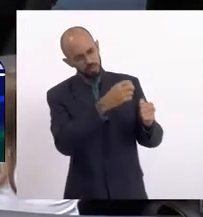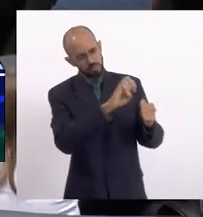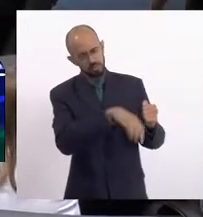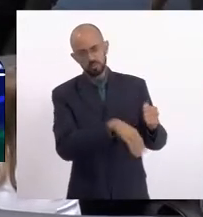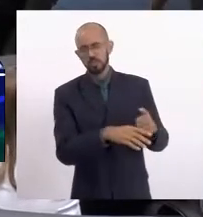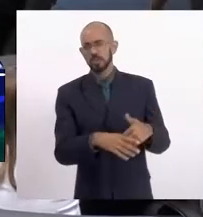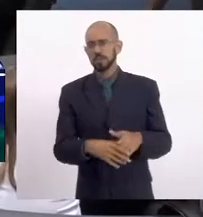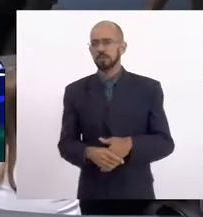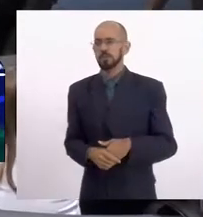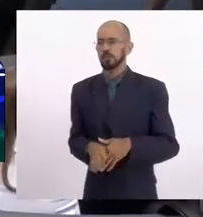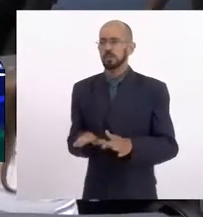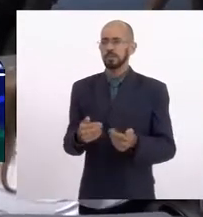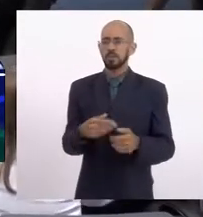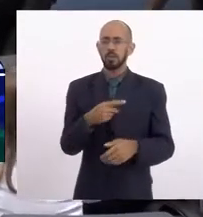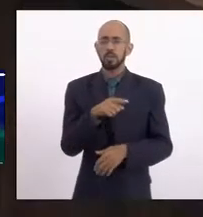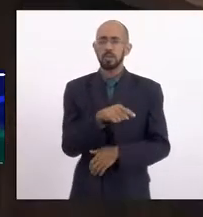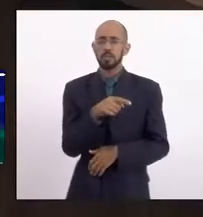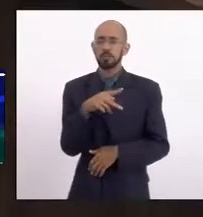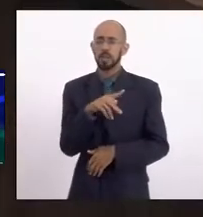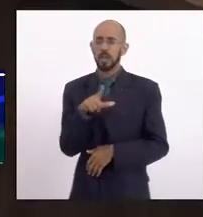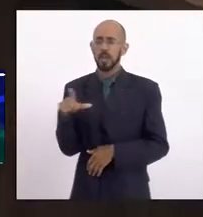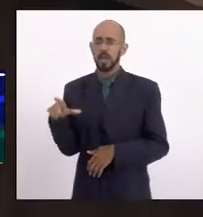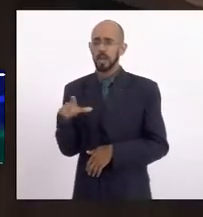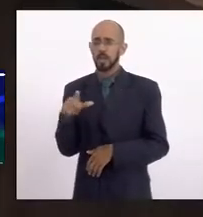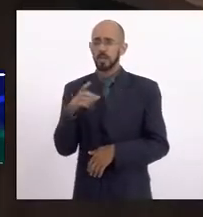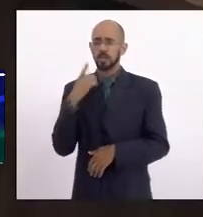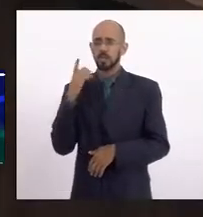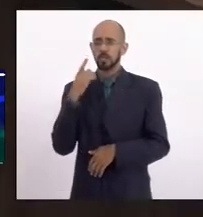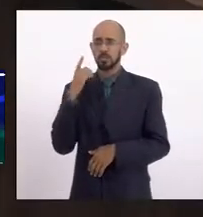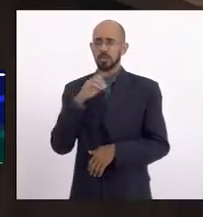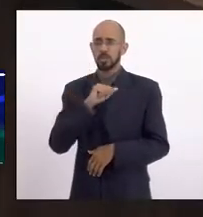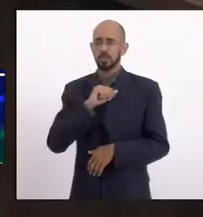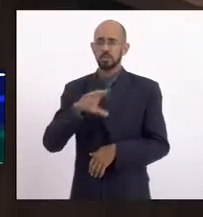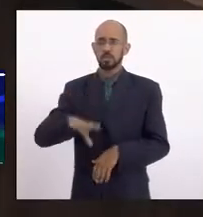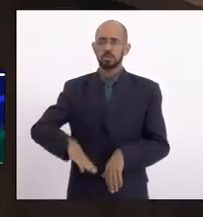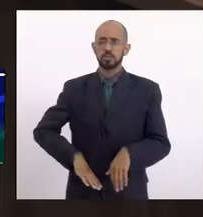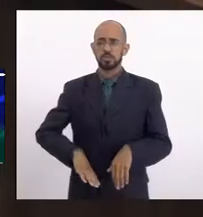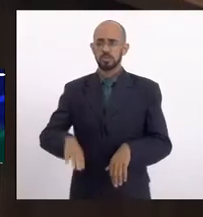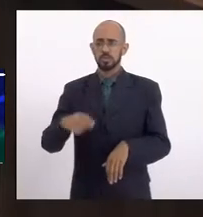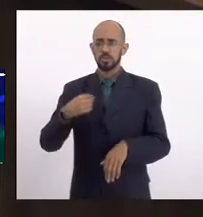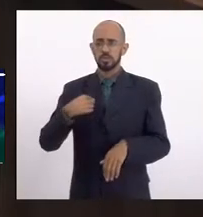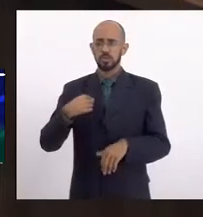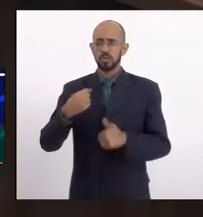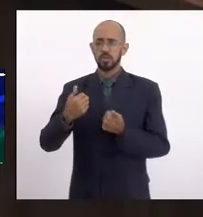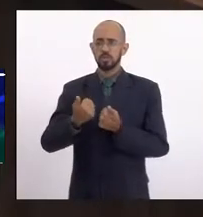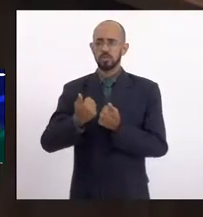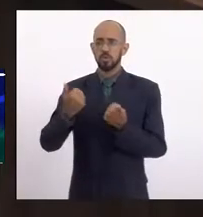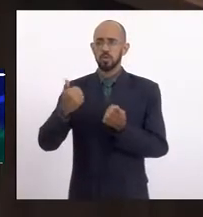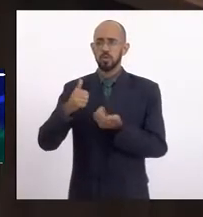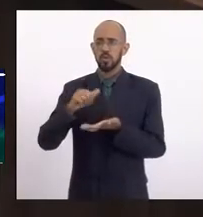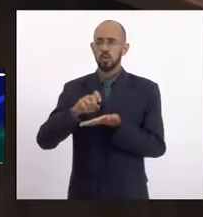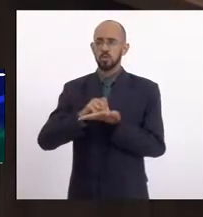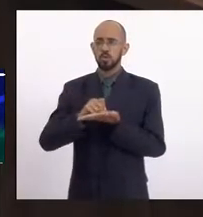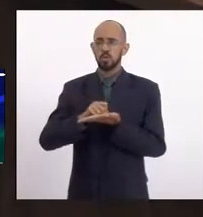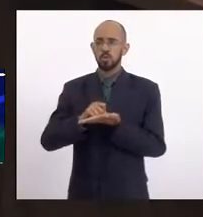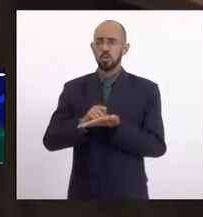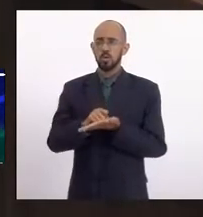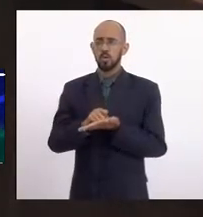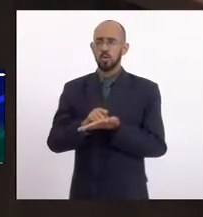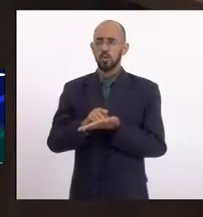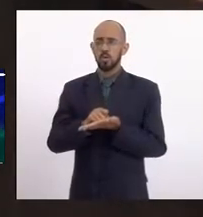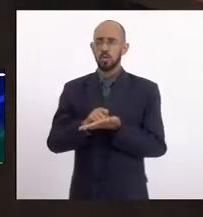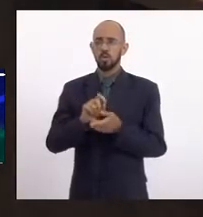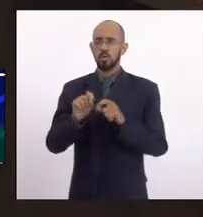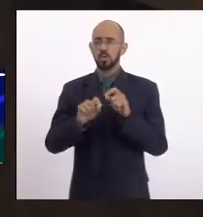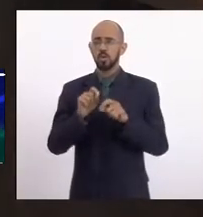Presidente esse projeto de autoria do deputado André Ceciliano e que o seu coautor ele